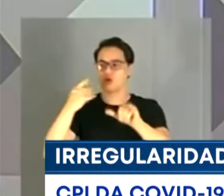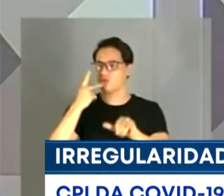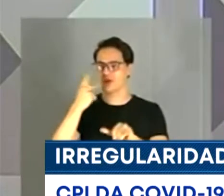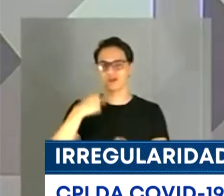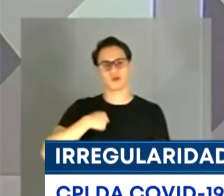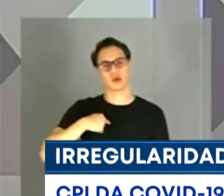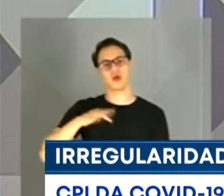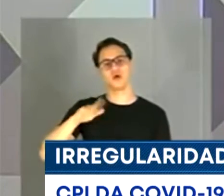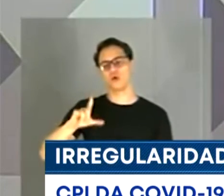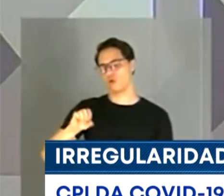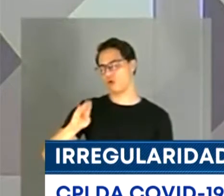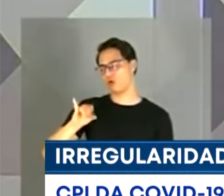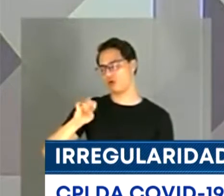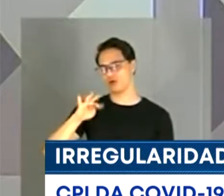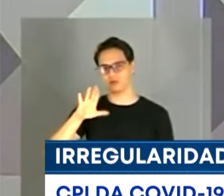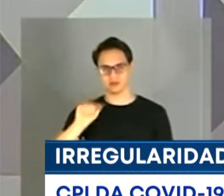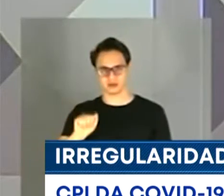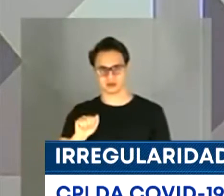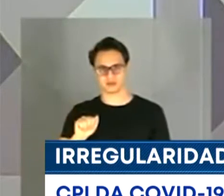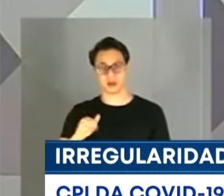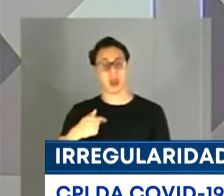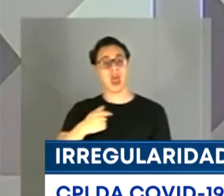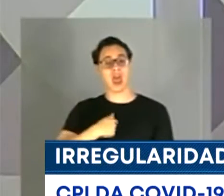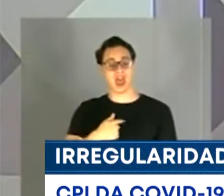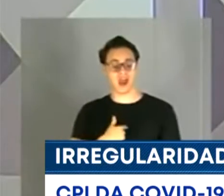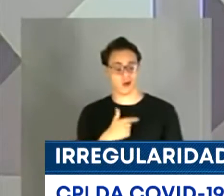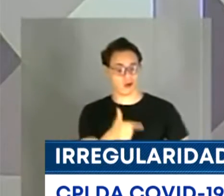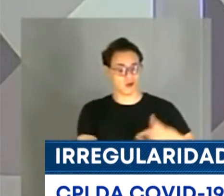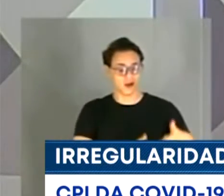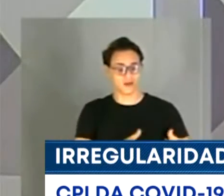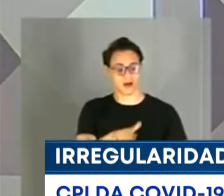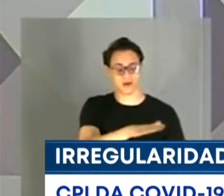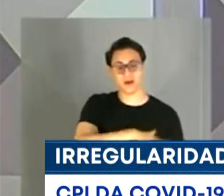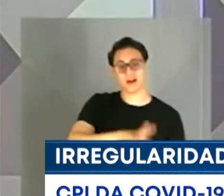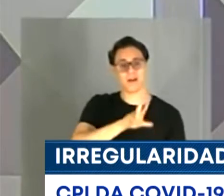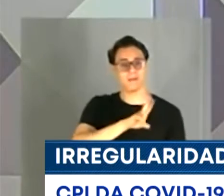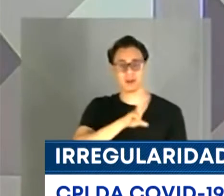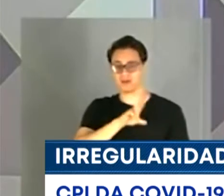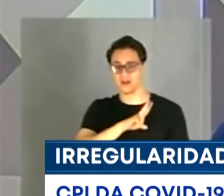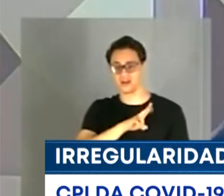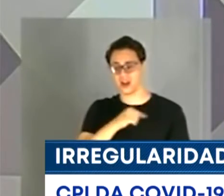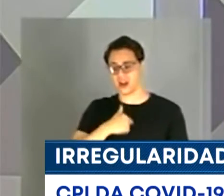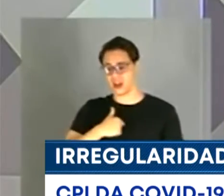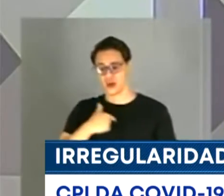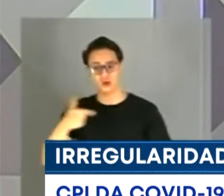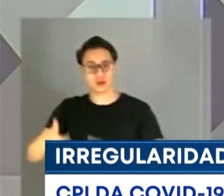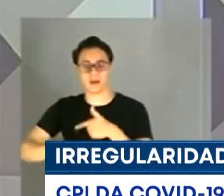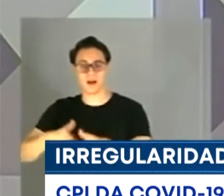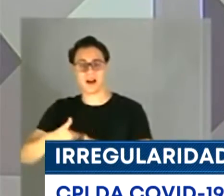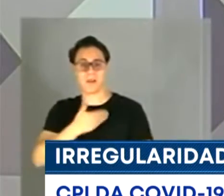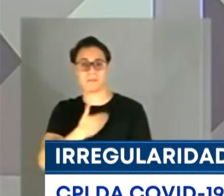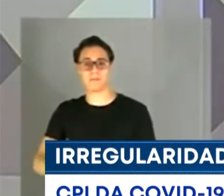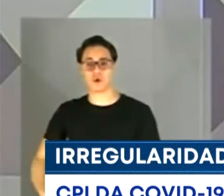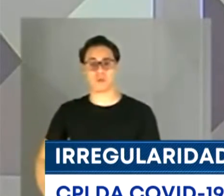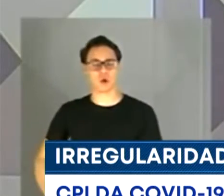sou do setor privado, eu não sou agente público, eu nunca recebi dinheiro público e nunca assumi qualquer tipo de cargo